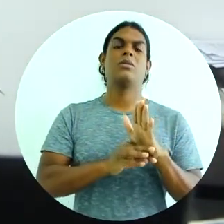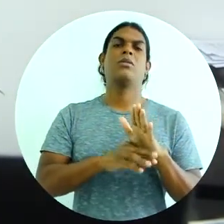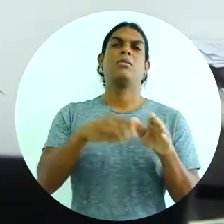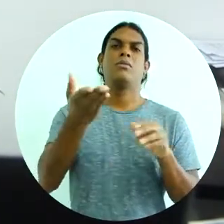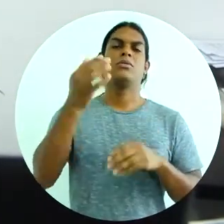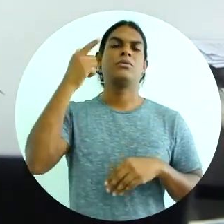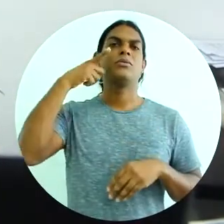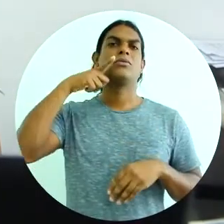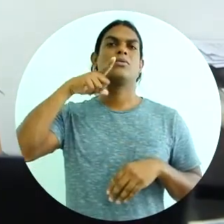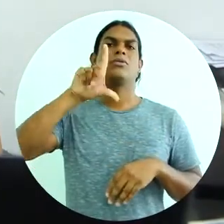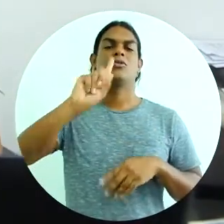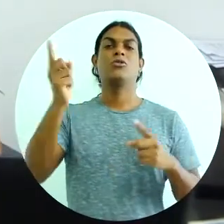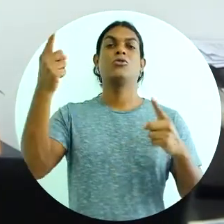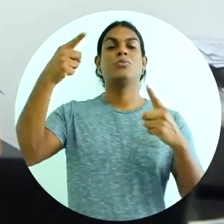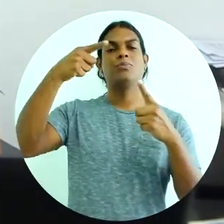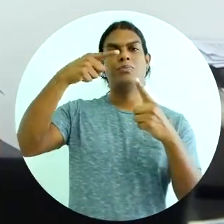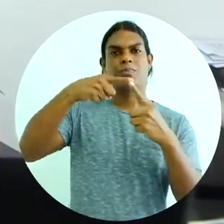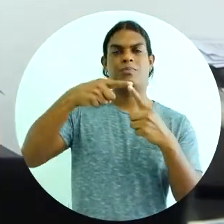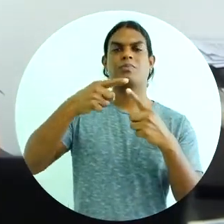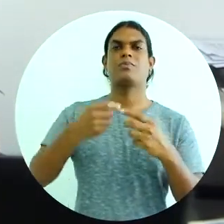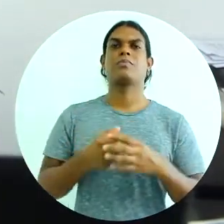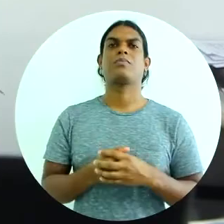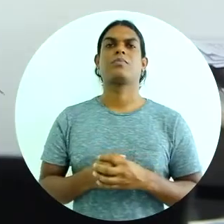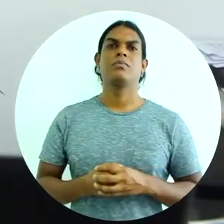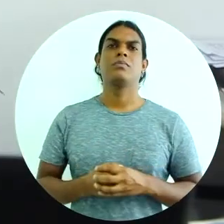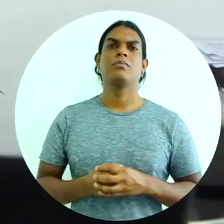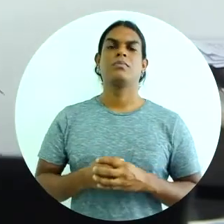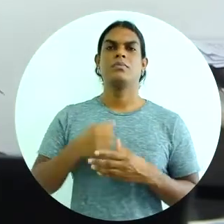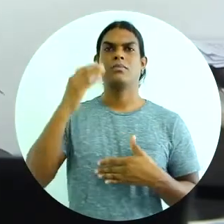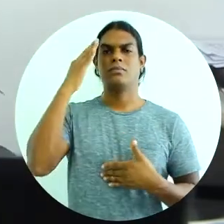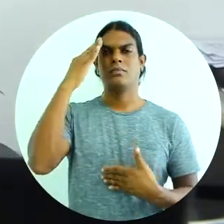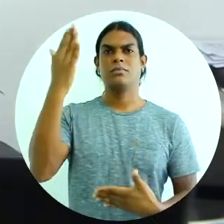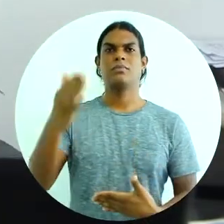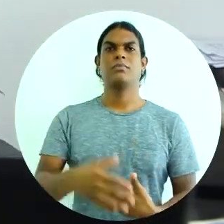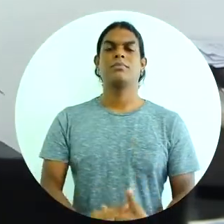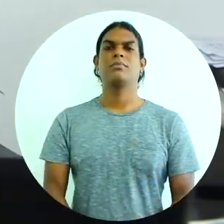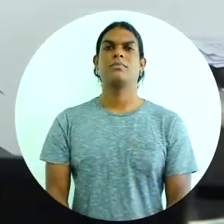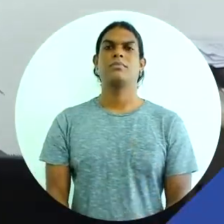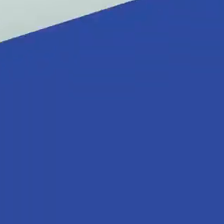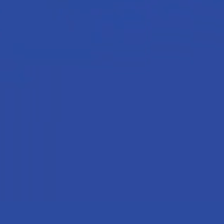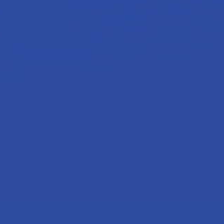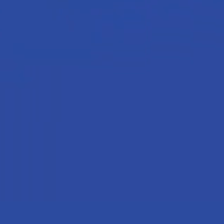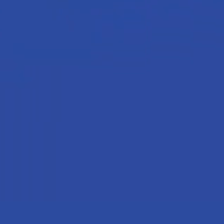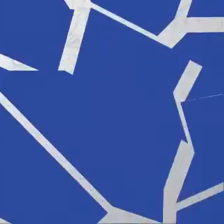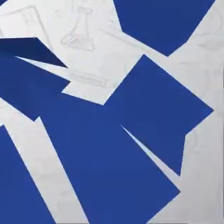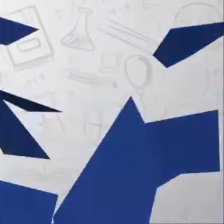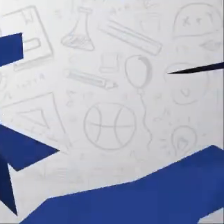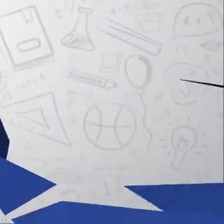atinja a sua funcionalidade ao produzir um texto. É isso aí.